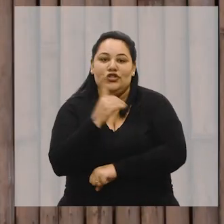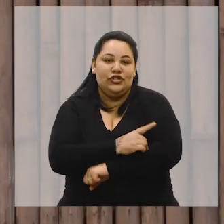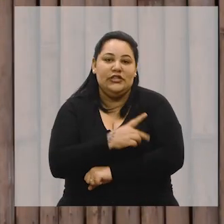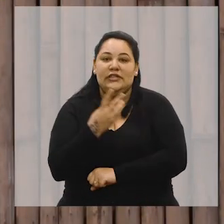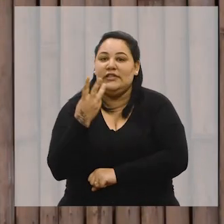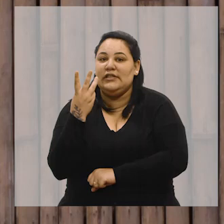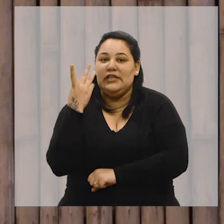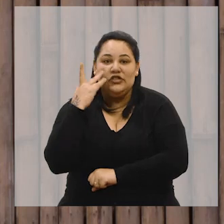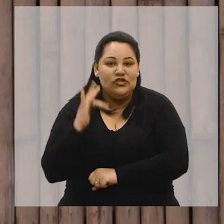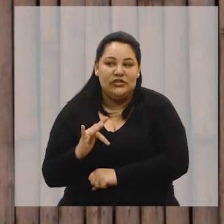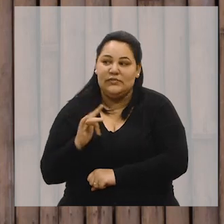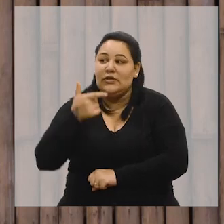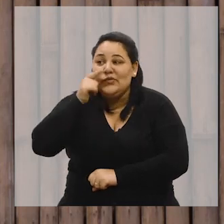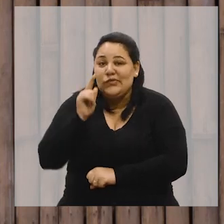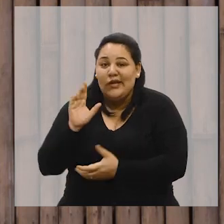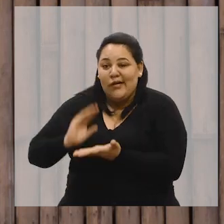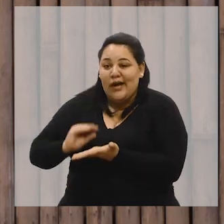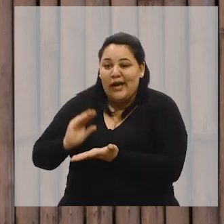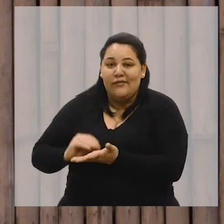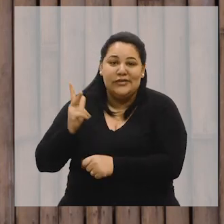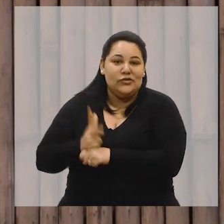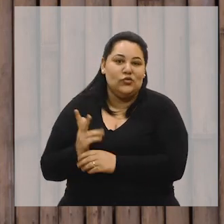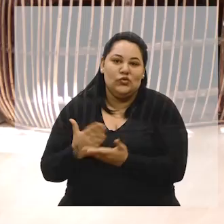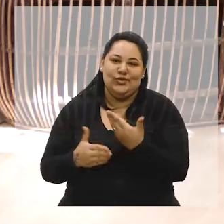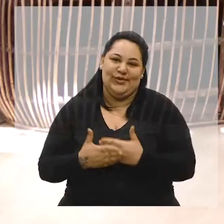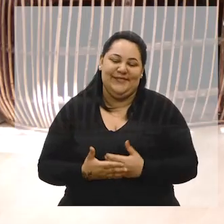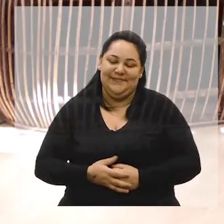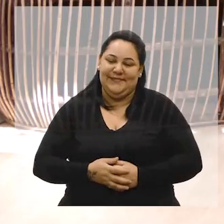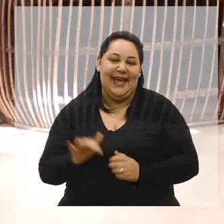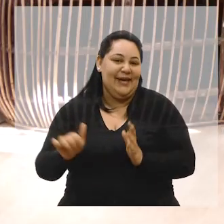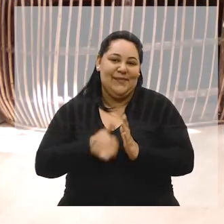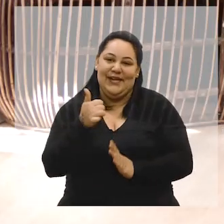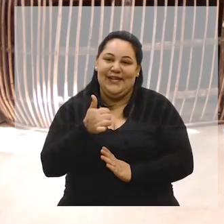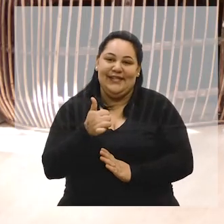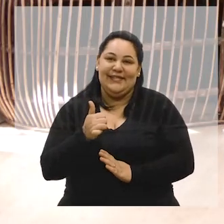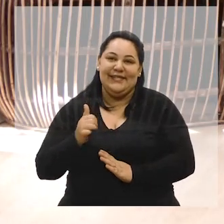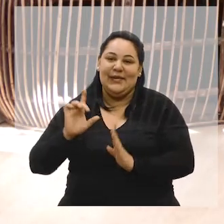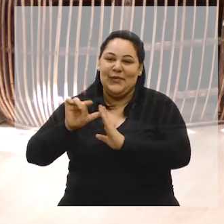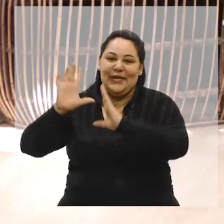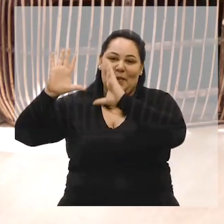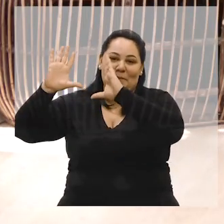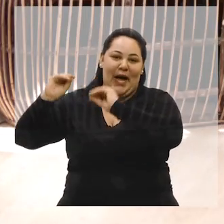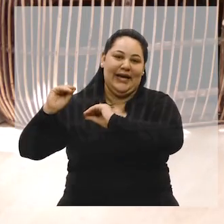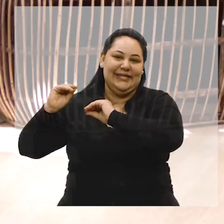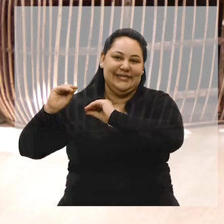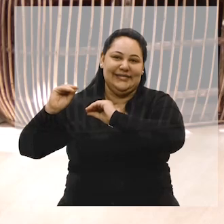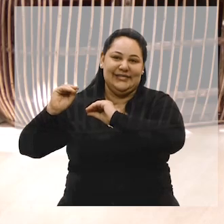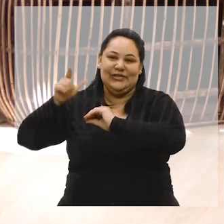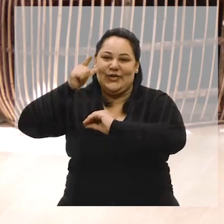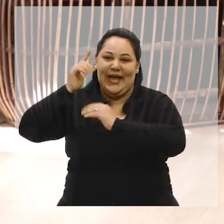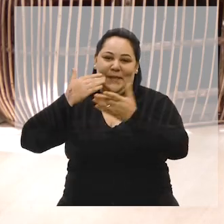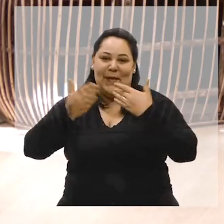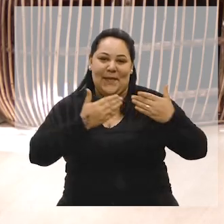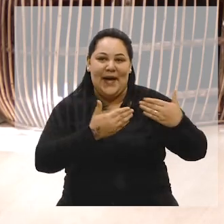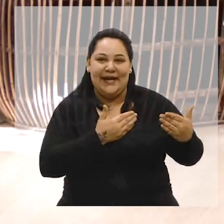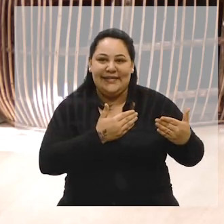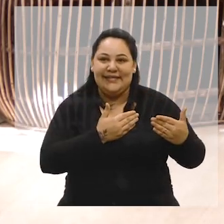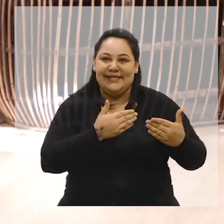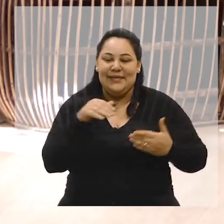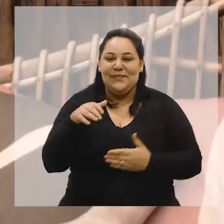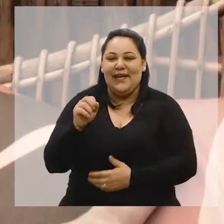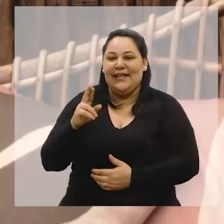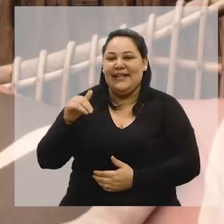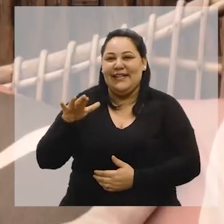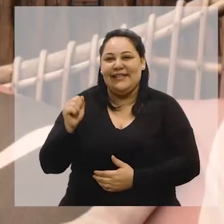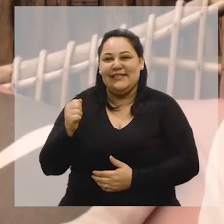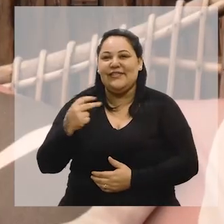vezes, 3 dias para ser gravado. Então, assim, é a melhor parte, sabe? Quando desliga a câmera, que a gente consegue interagir, camarim e tal. Só que